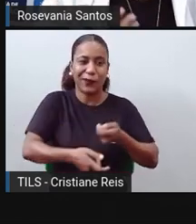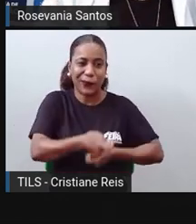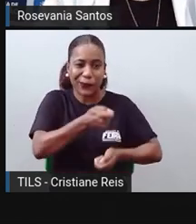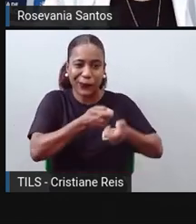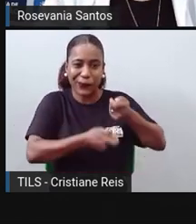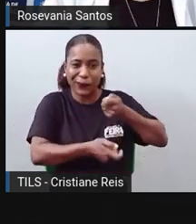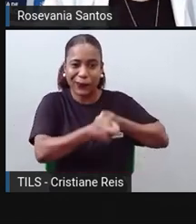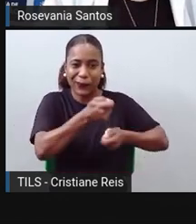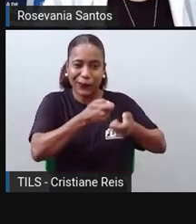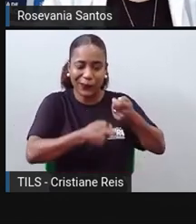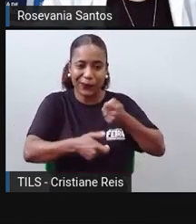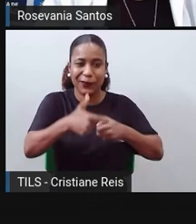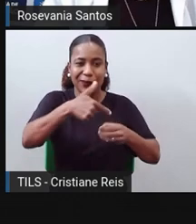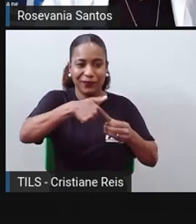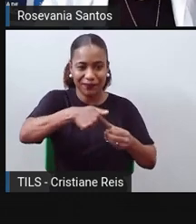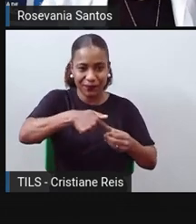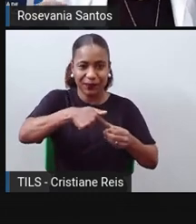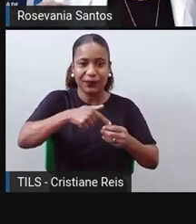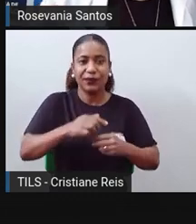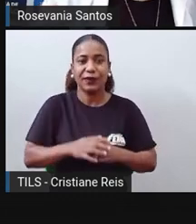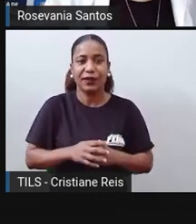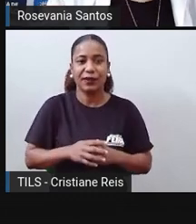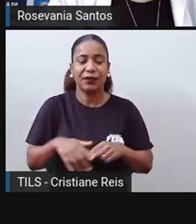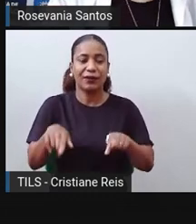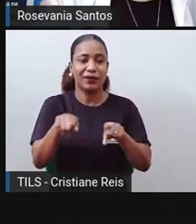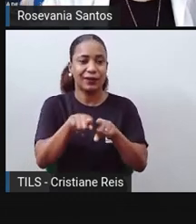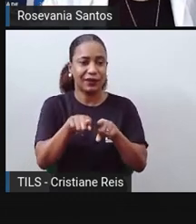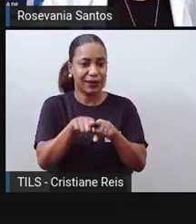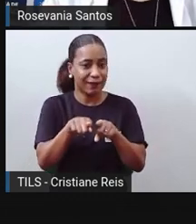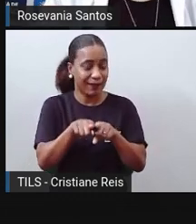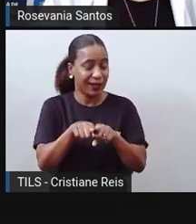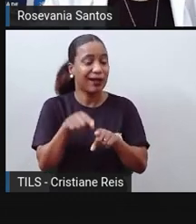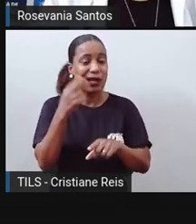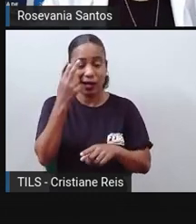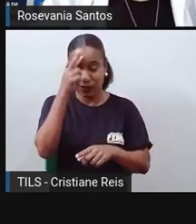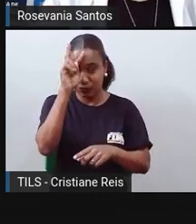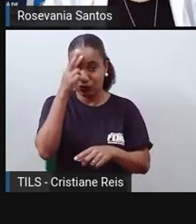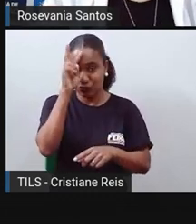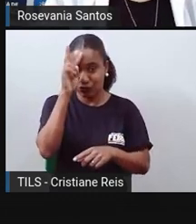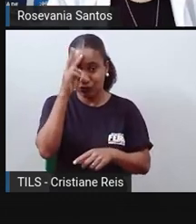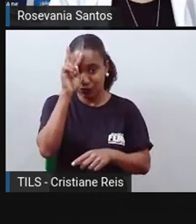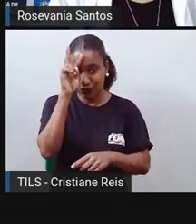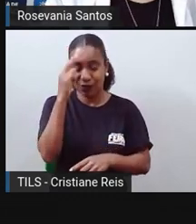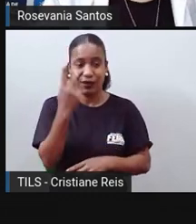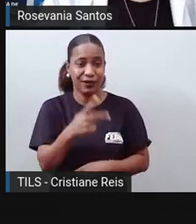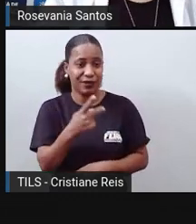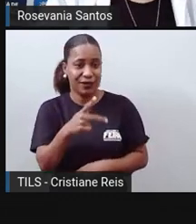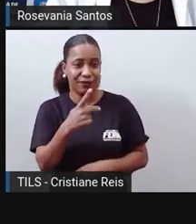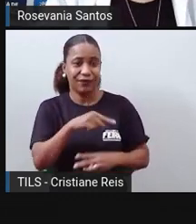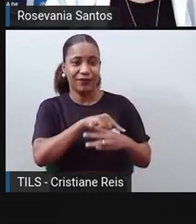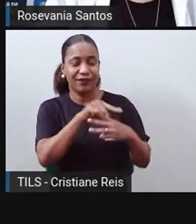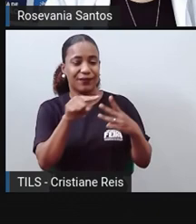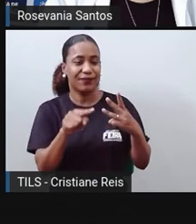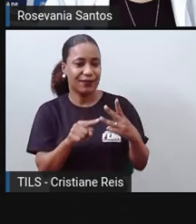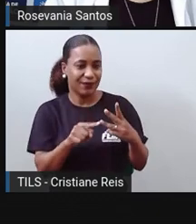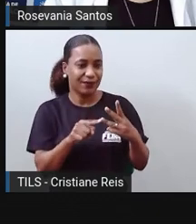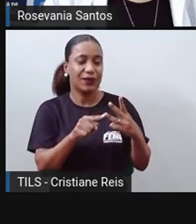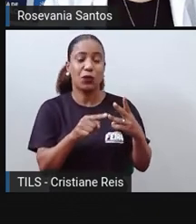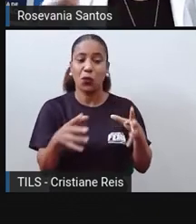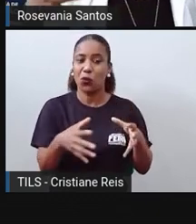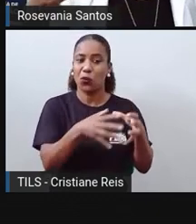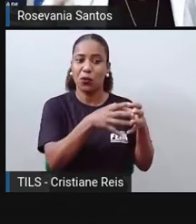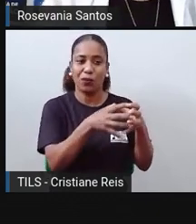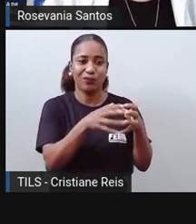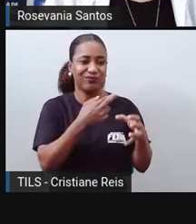Tem a questão, né, da própria história ali, né, com a reunião daqueles três grupos, né,